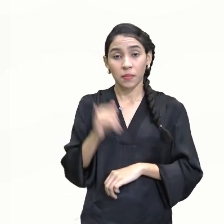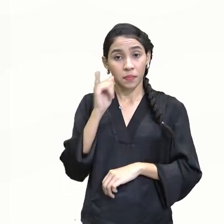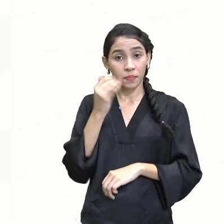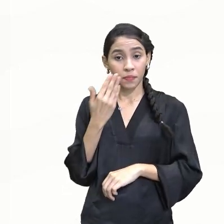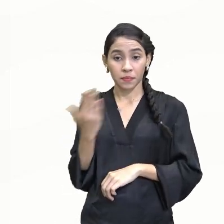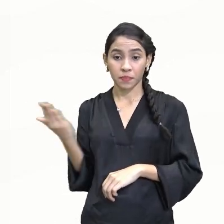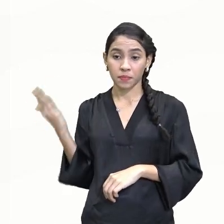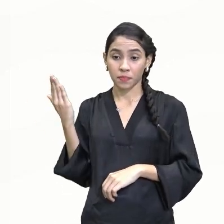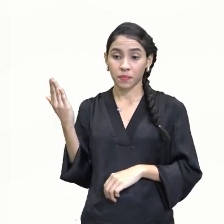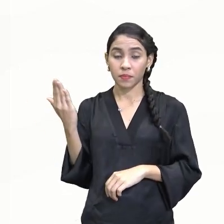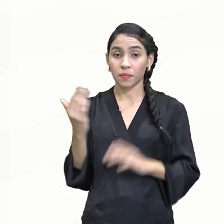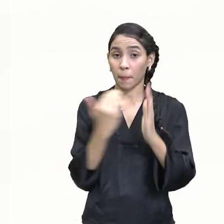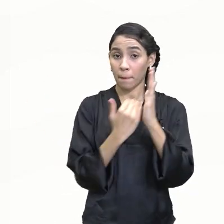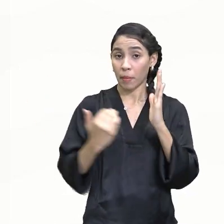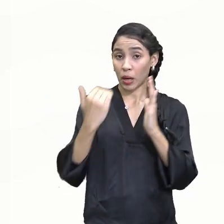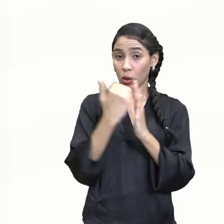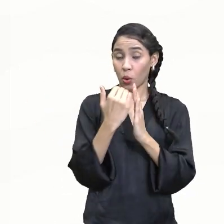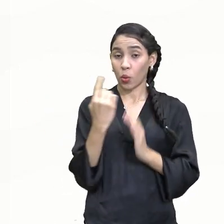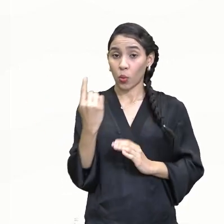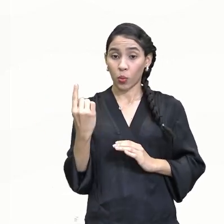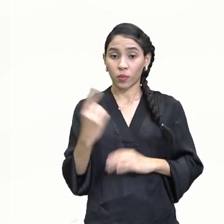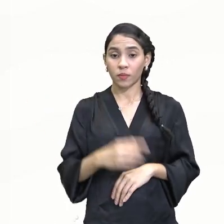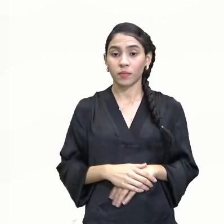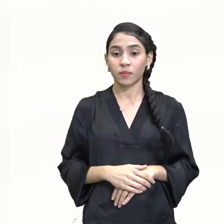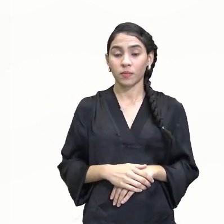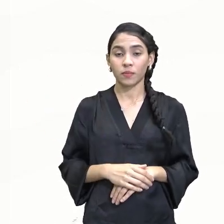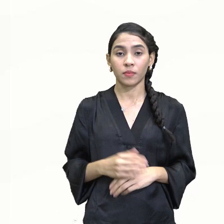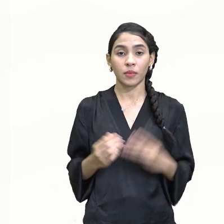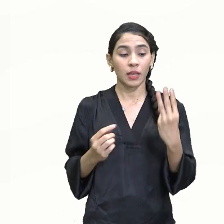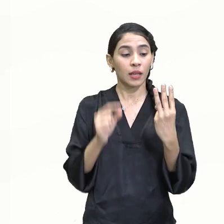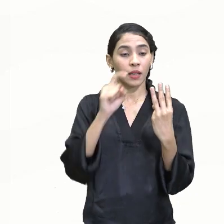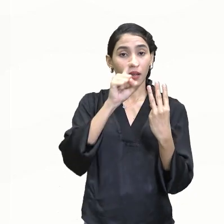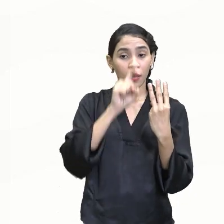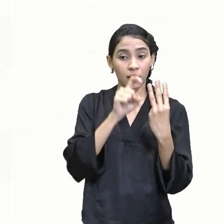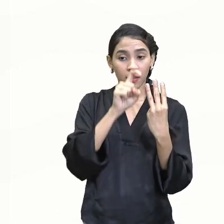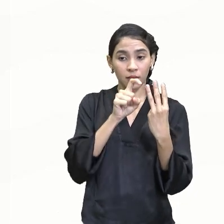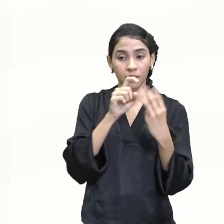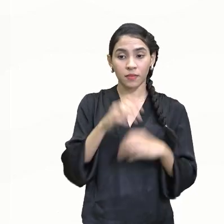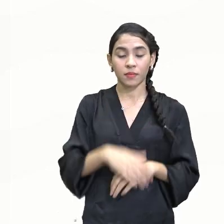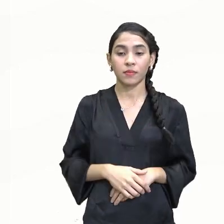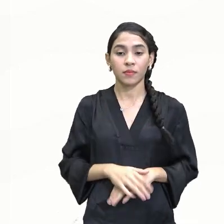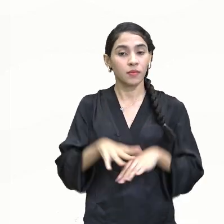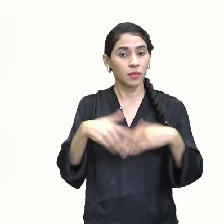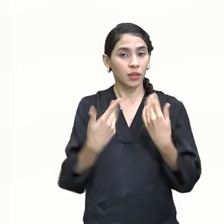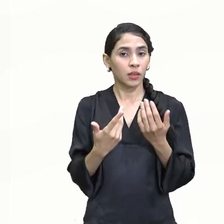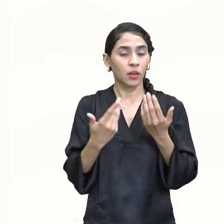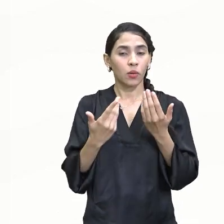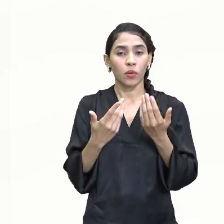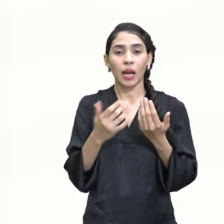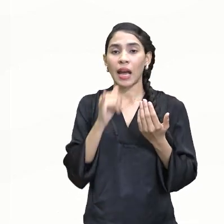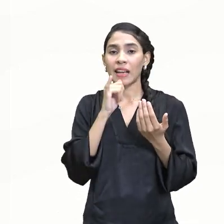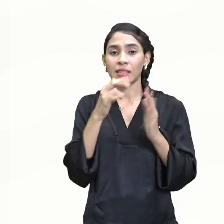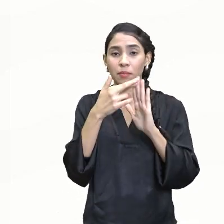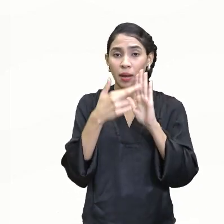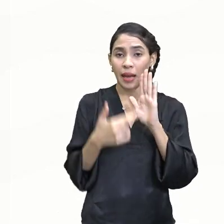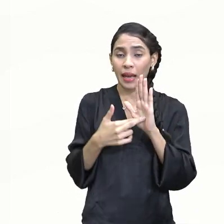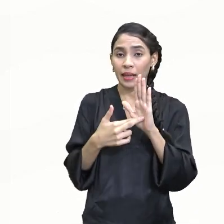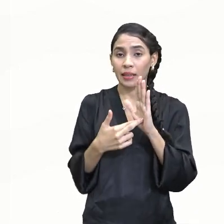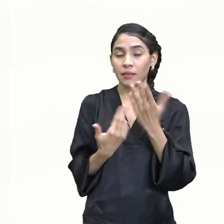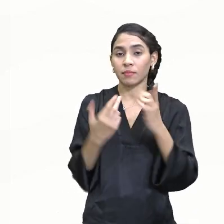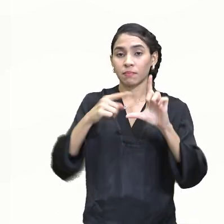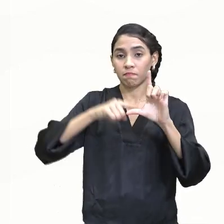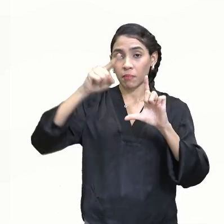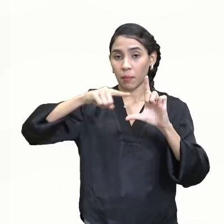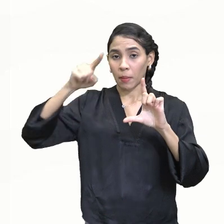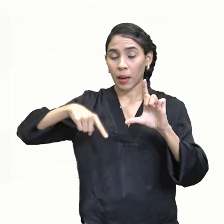é maior do que 1, 3 elevado a x. Então, o comportamento dela no gráfico é